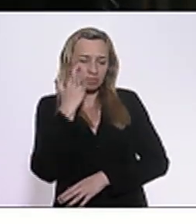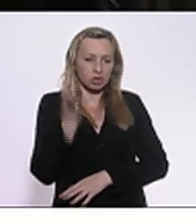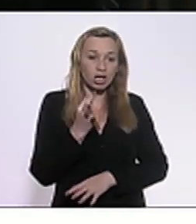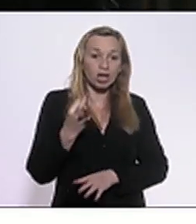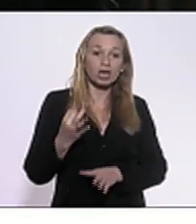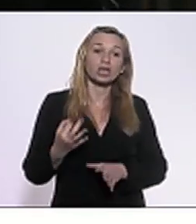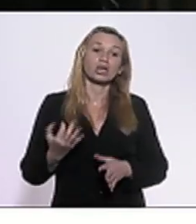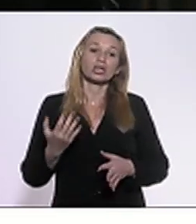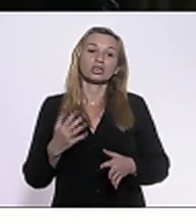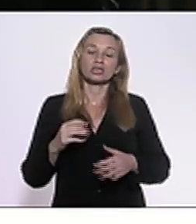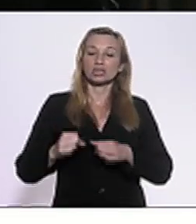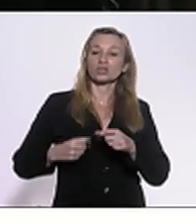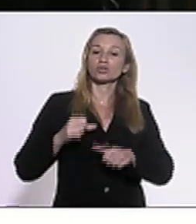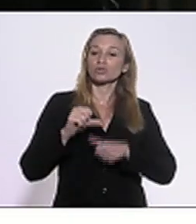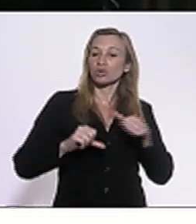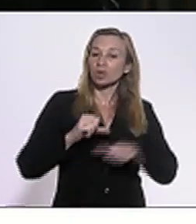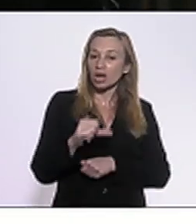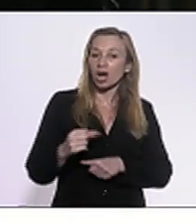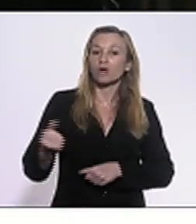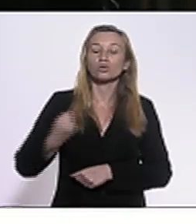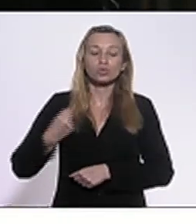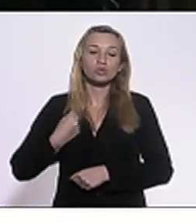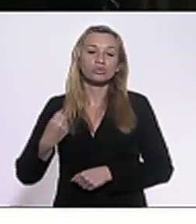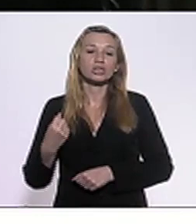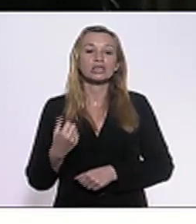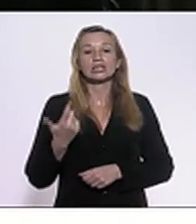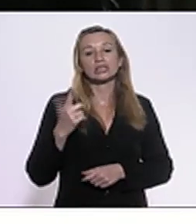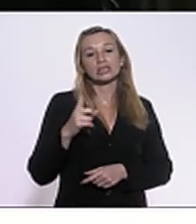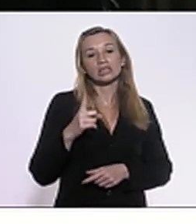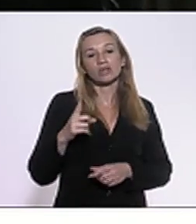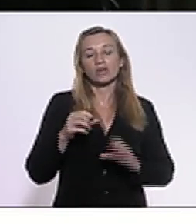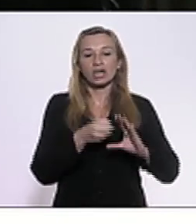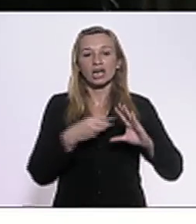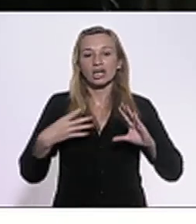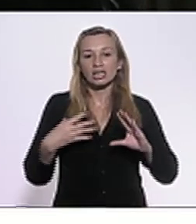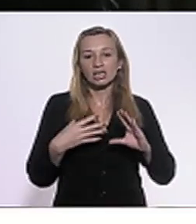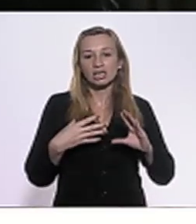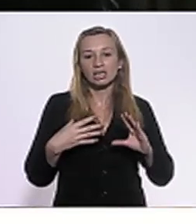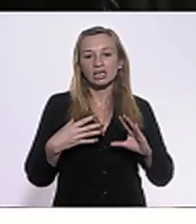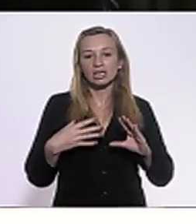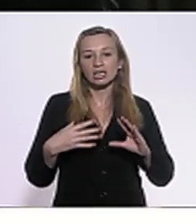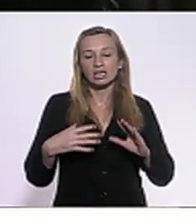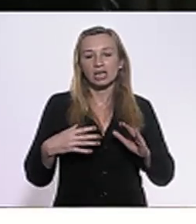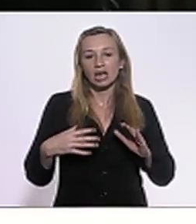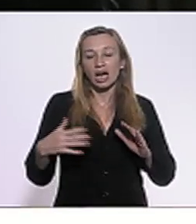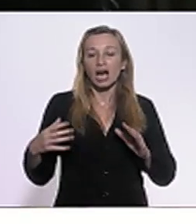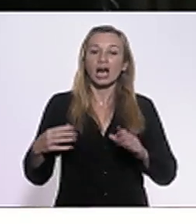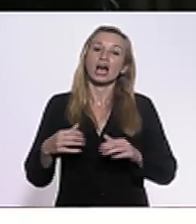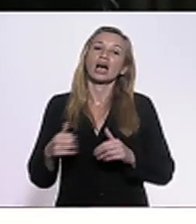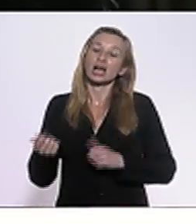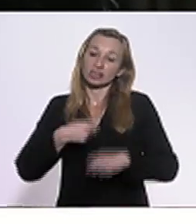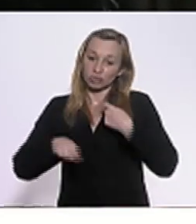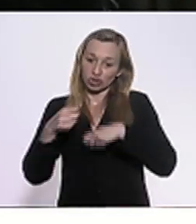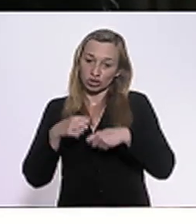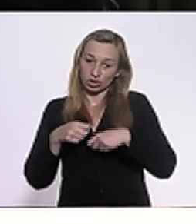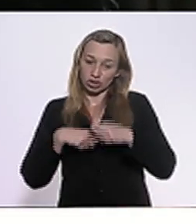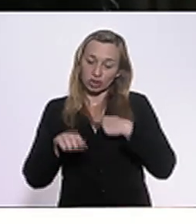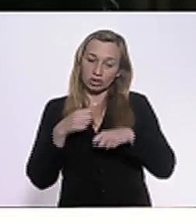se alterar ao longo dos anos, se isso também não caracteriza improbidade administrativa.